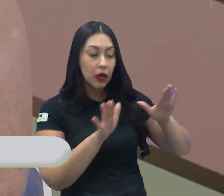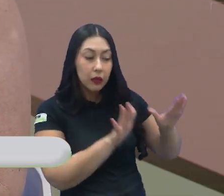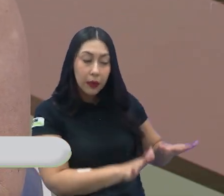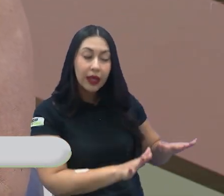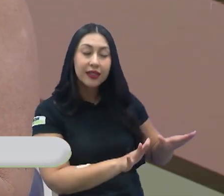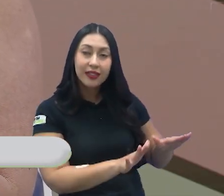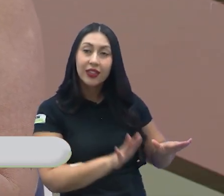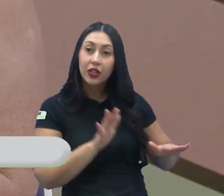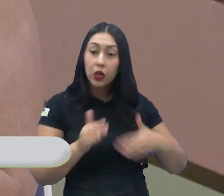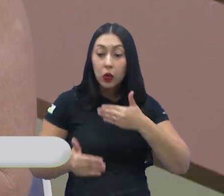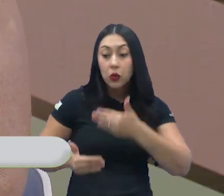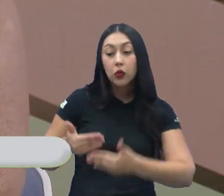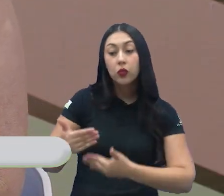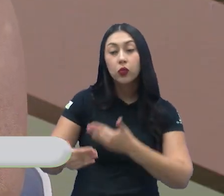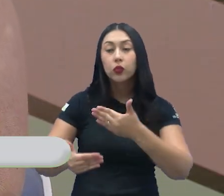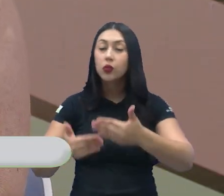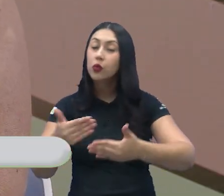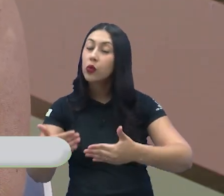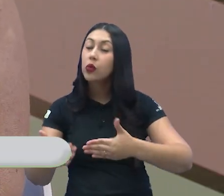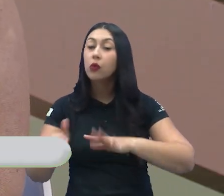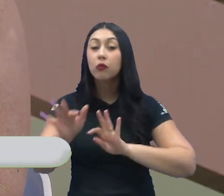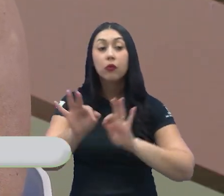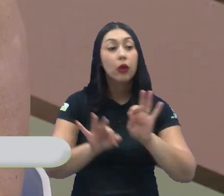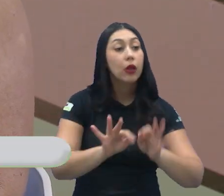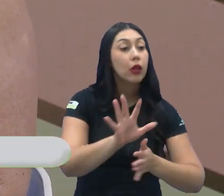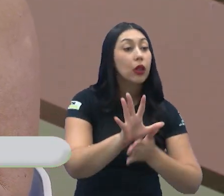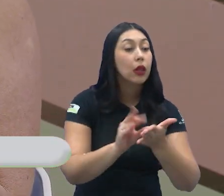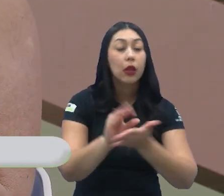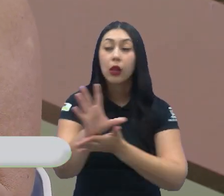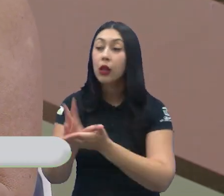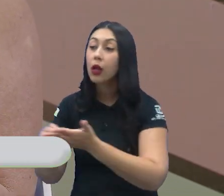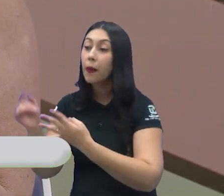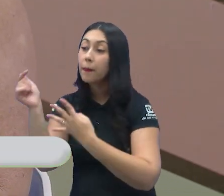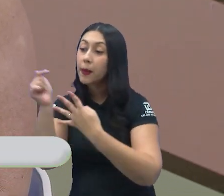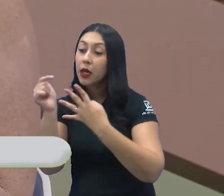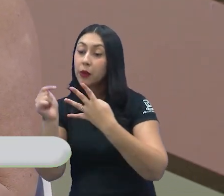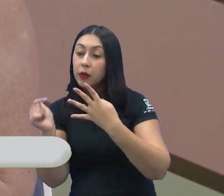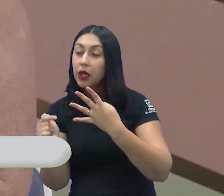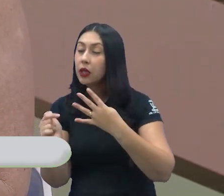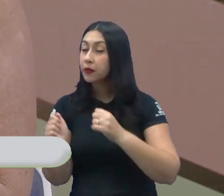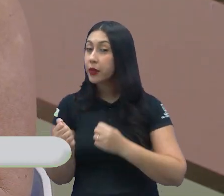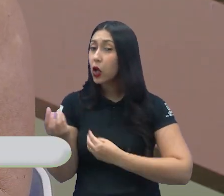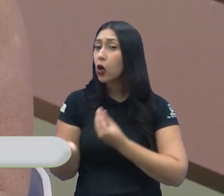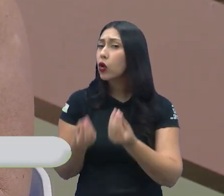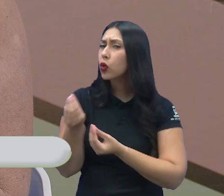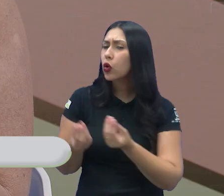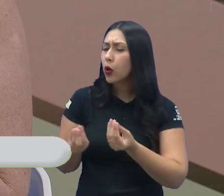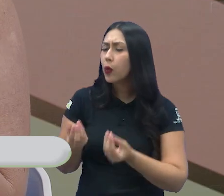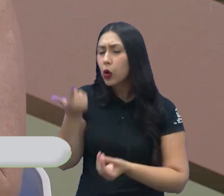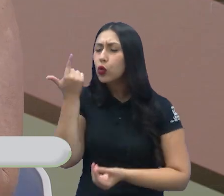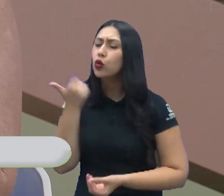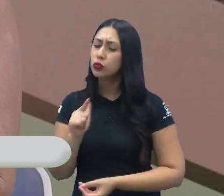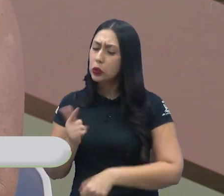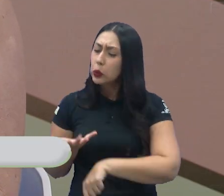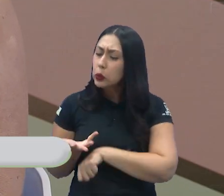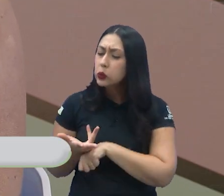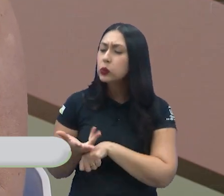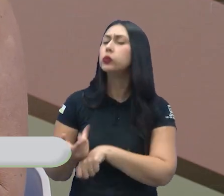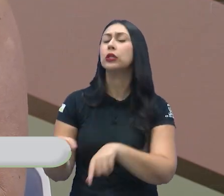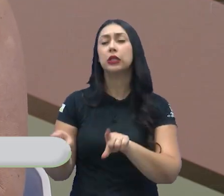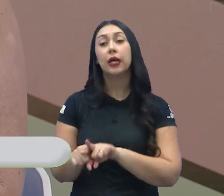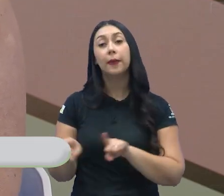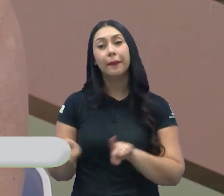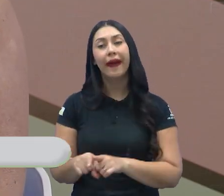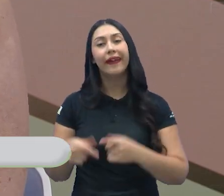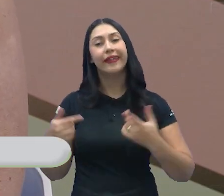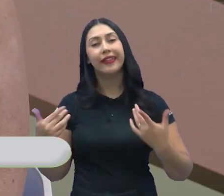vai em busca das qualidades dos outros temperamentos. Como que eu faço para desenvolver essas outras qualidades? E aí sim, eu tenho